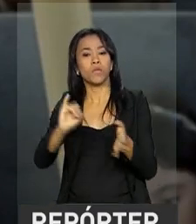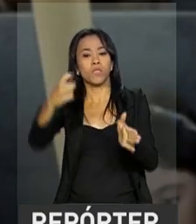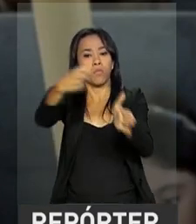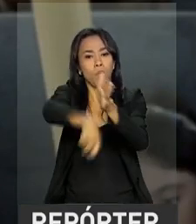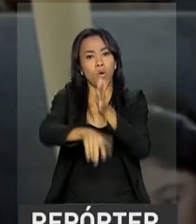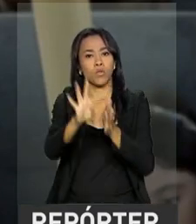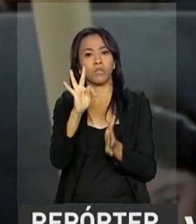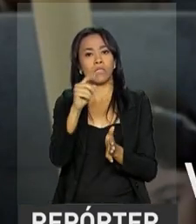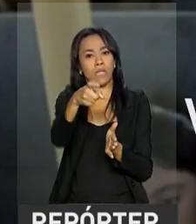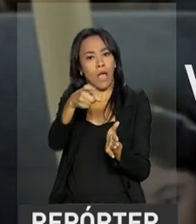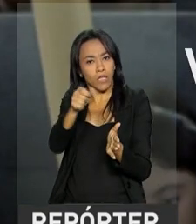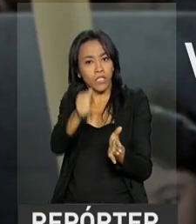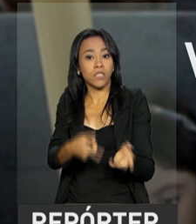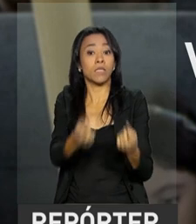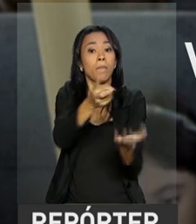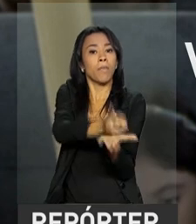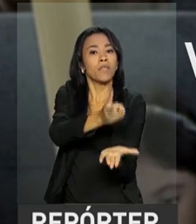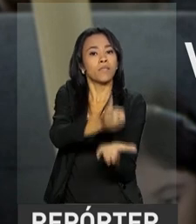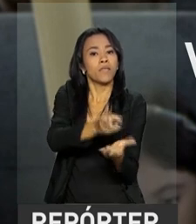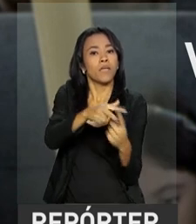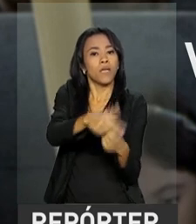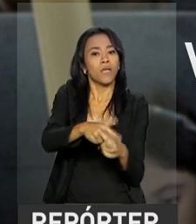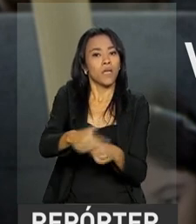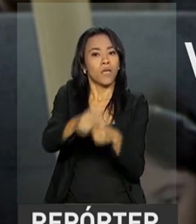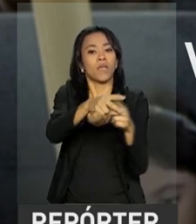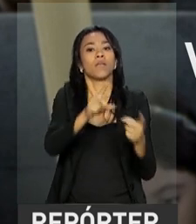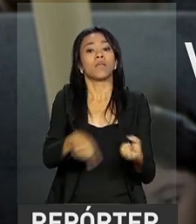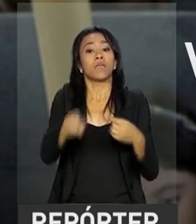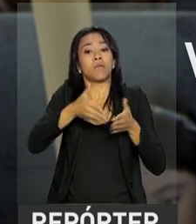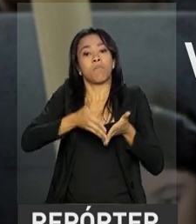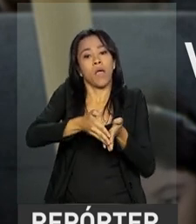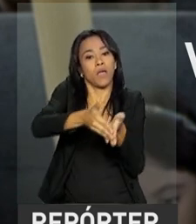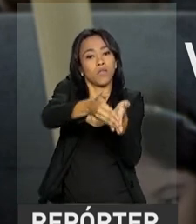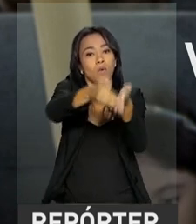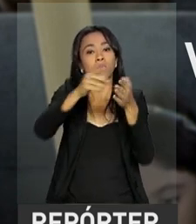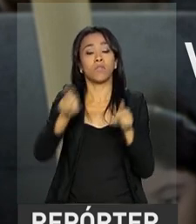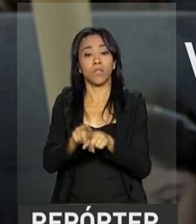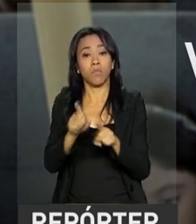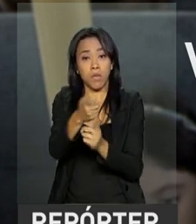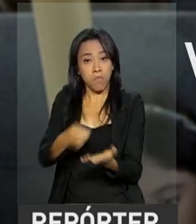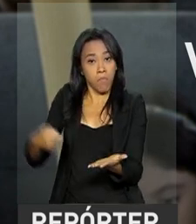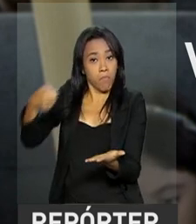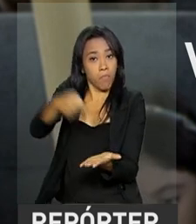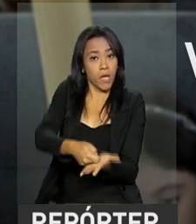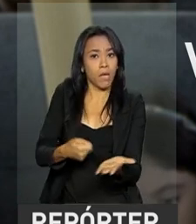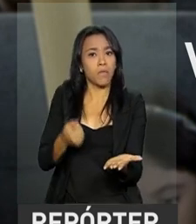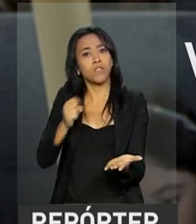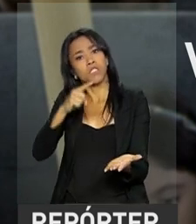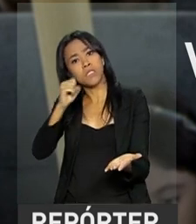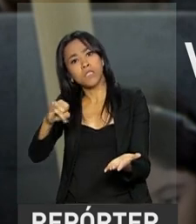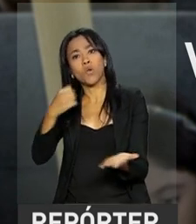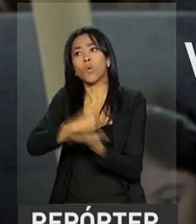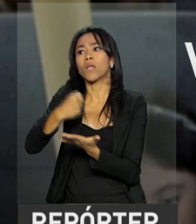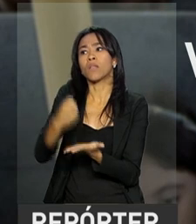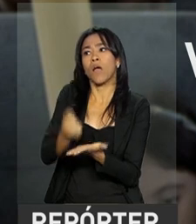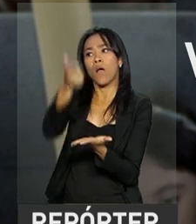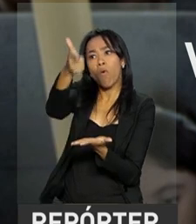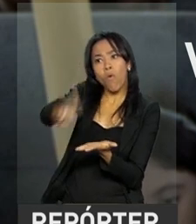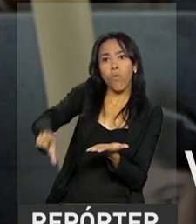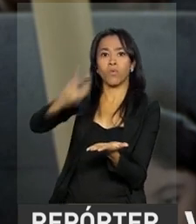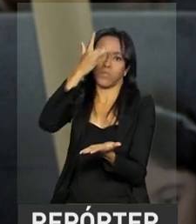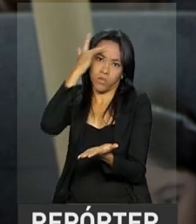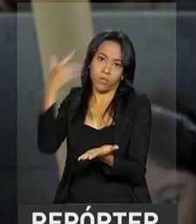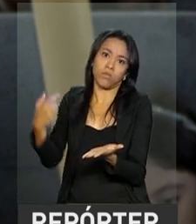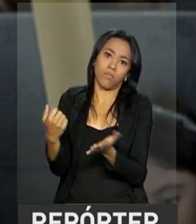taxas, manutenção de veículos ou embarcações e também no pagamento de serviços de terceiros para o transporte